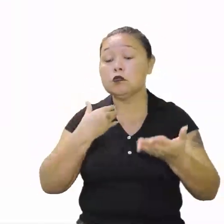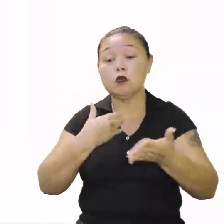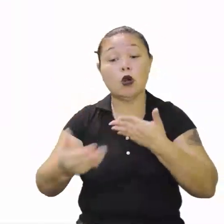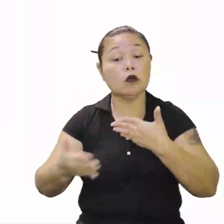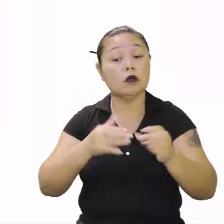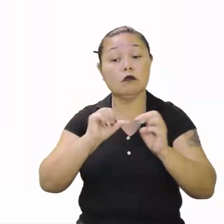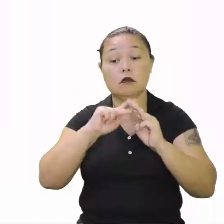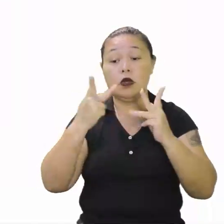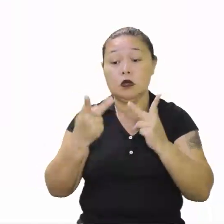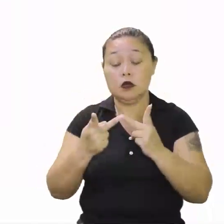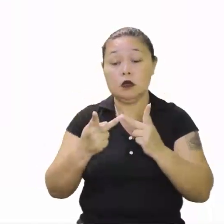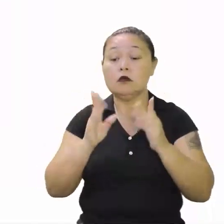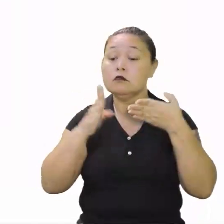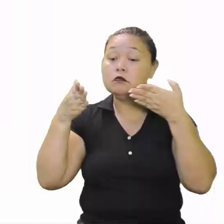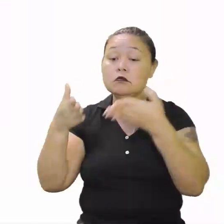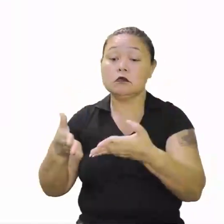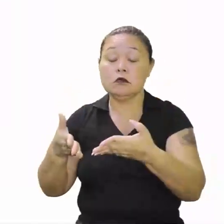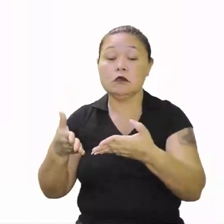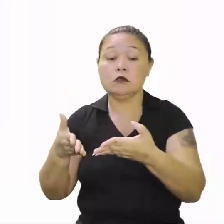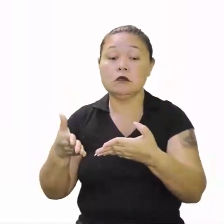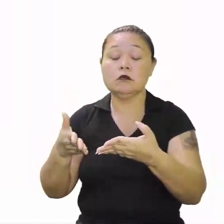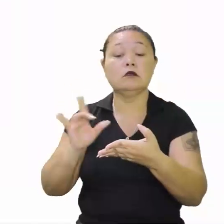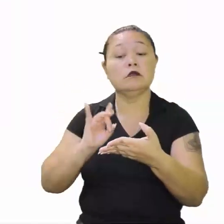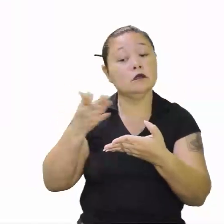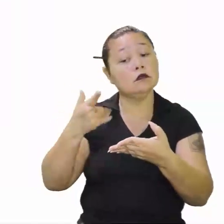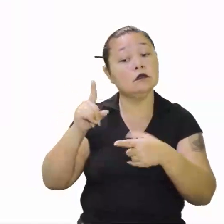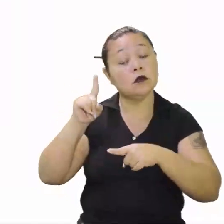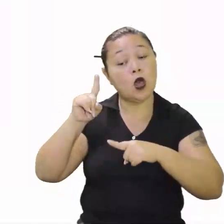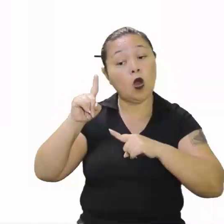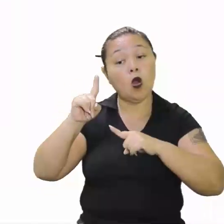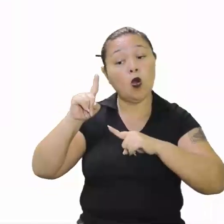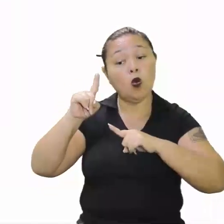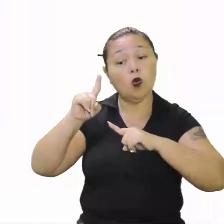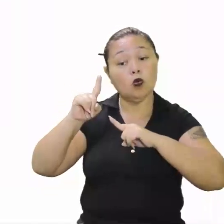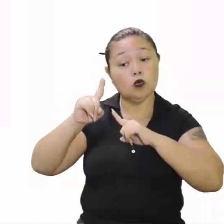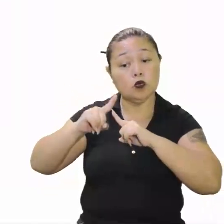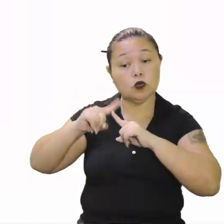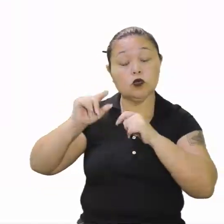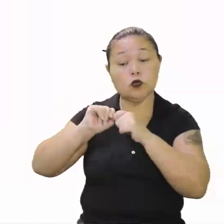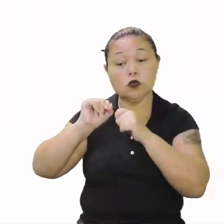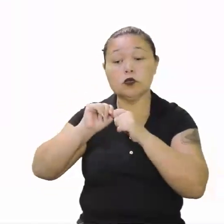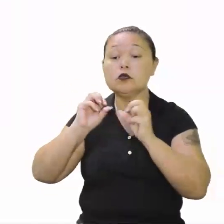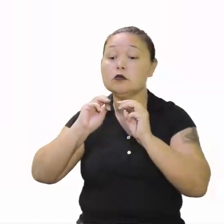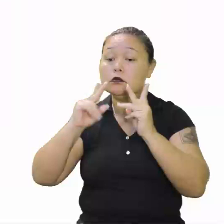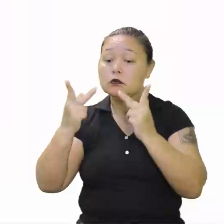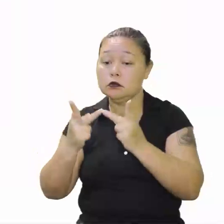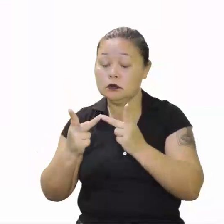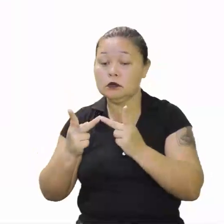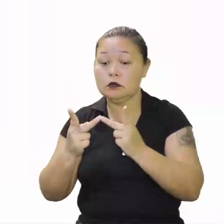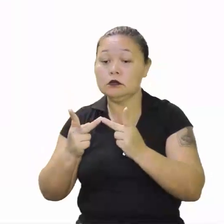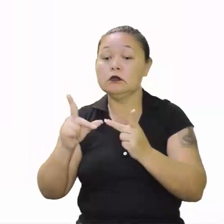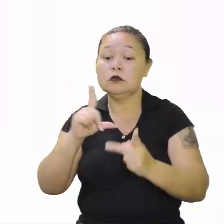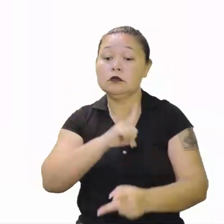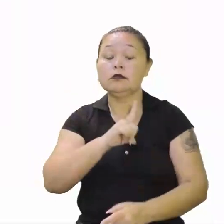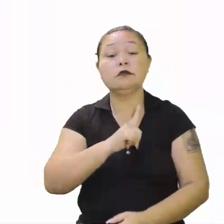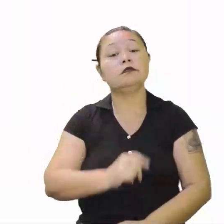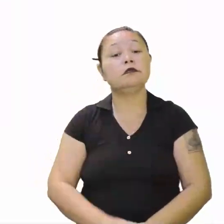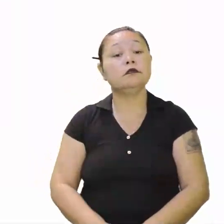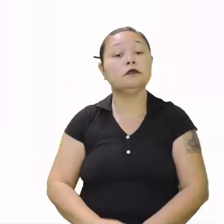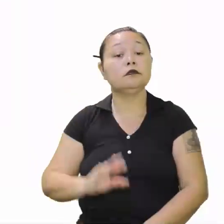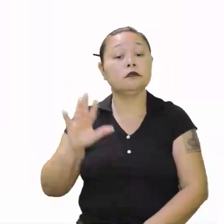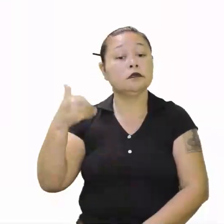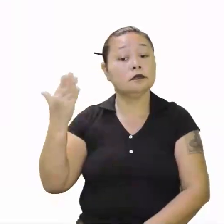matéria. Propriedade específica, somente os tipos de propriedade, tipo de matéria que existe. Então,